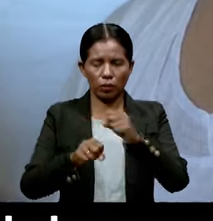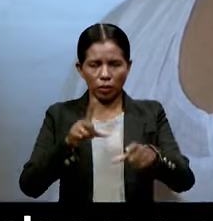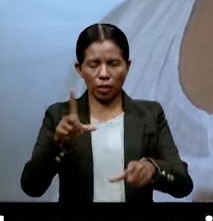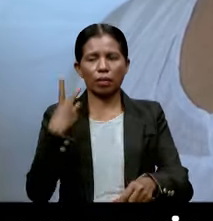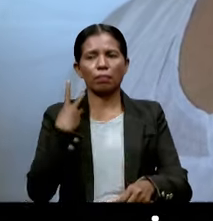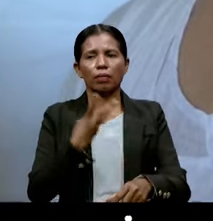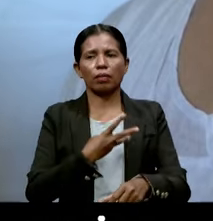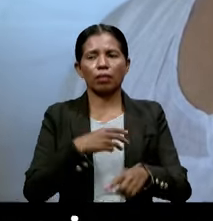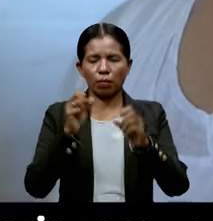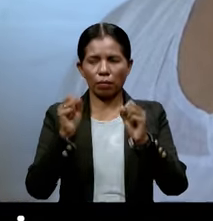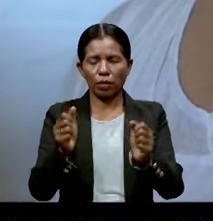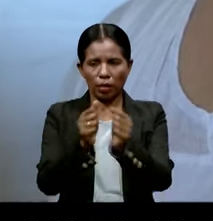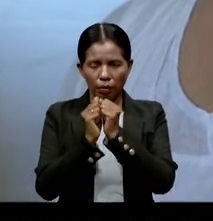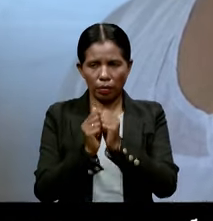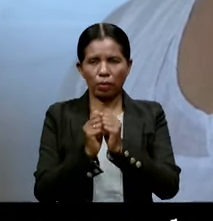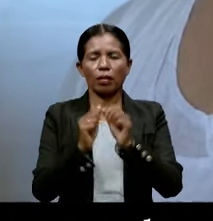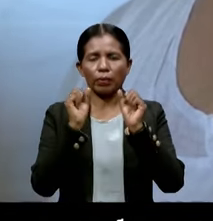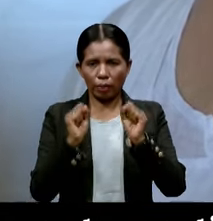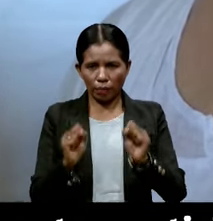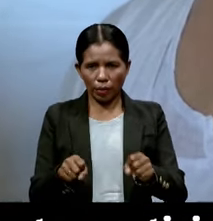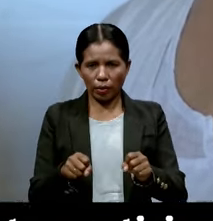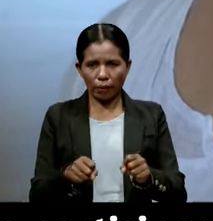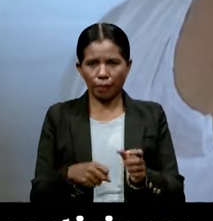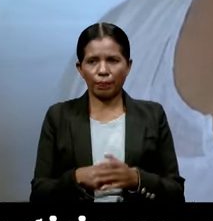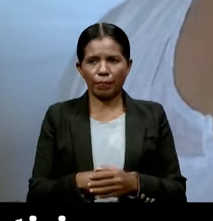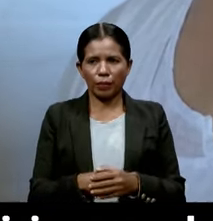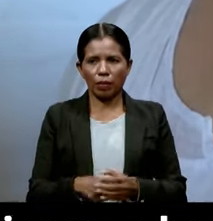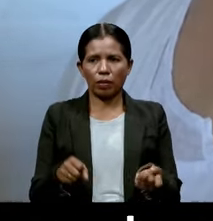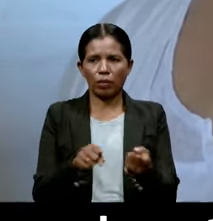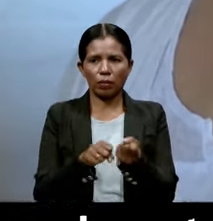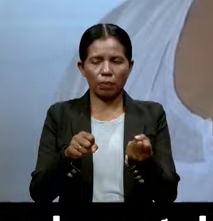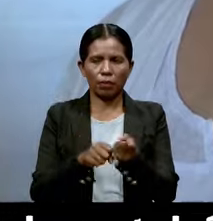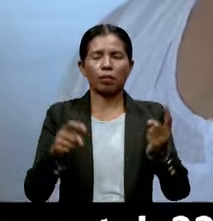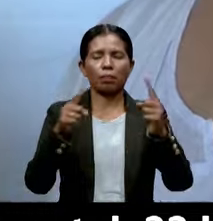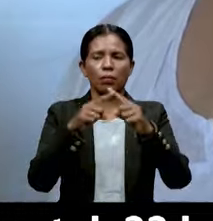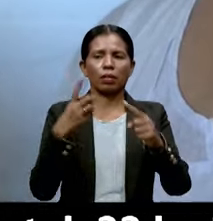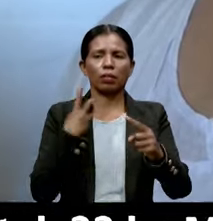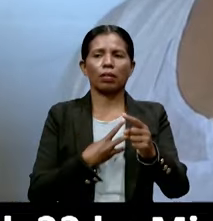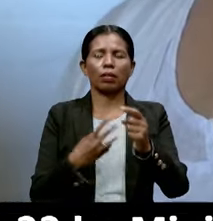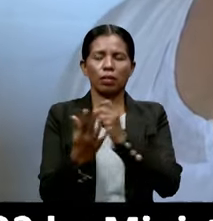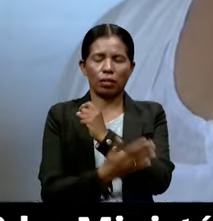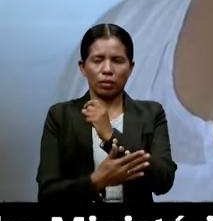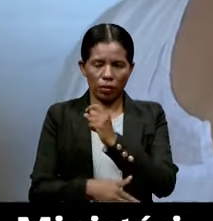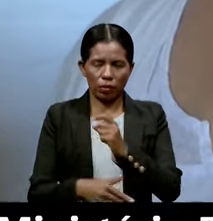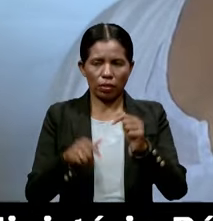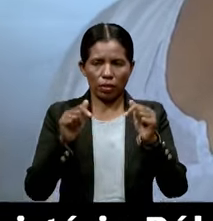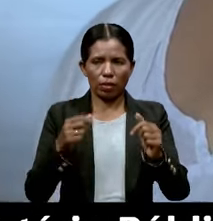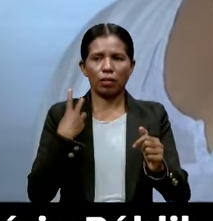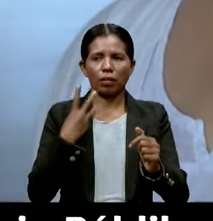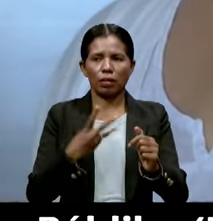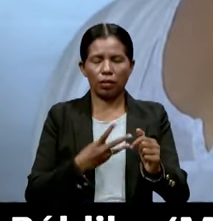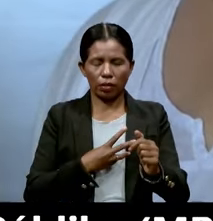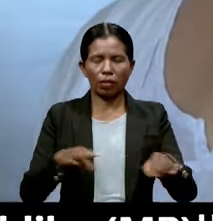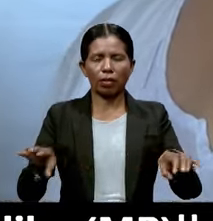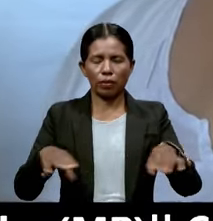bele pele hamutu ka tu bele contribui ba ita ne pais ida ne maka ita ne